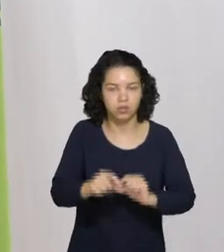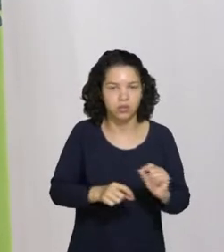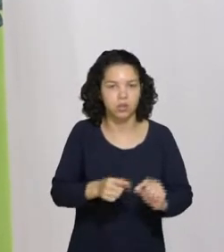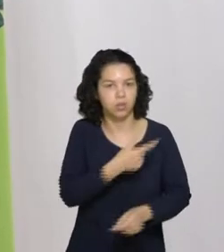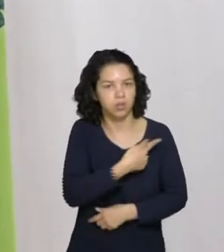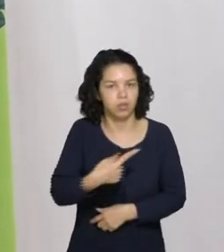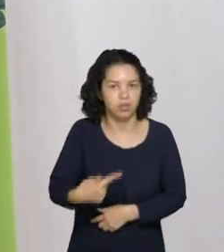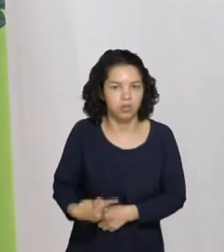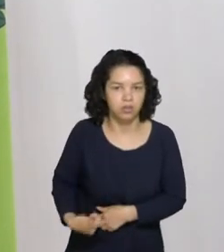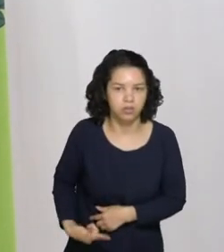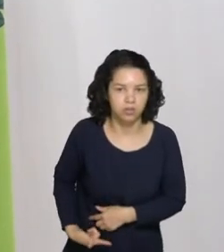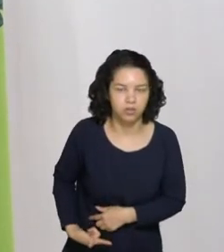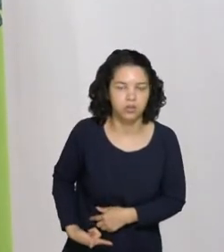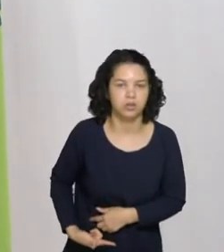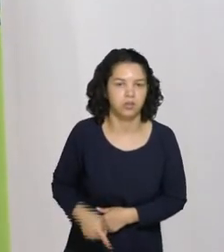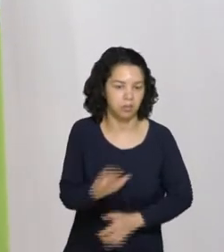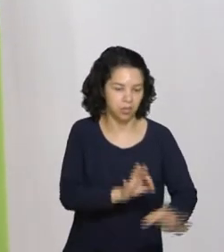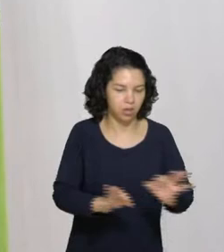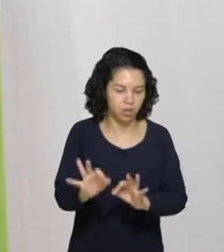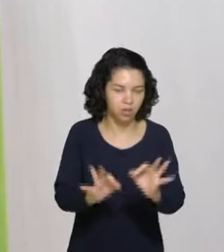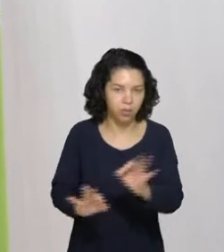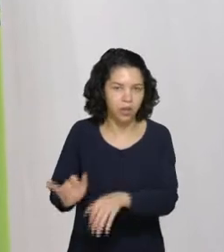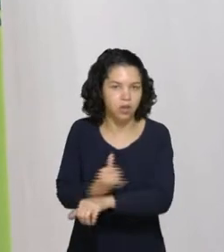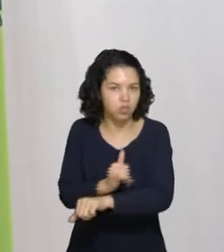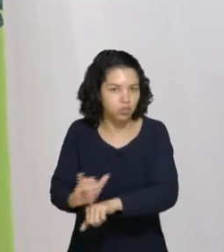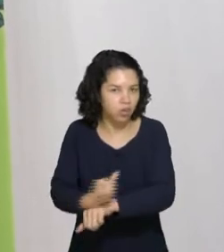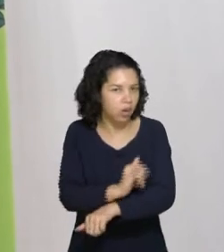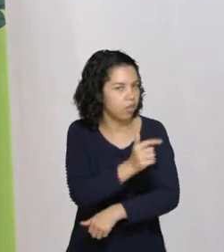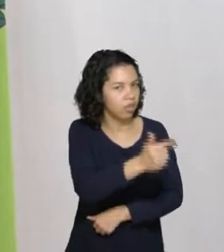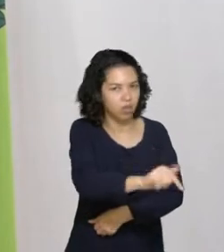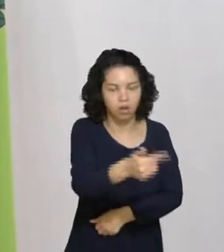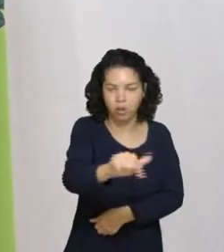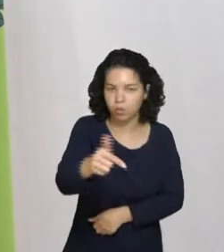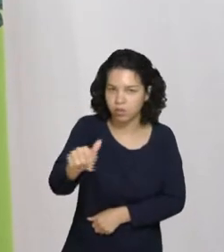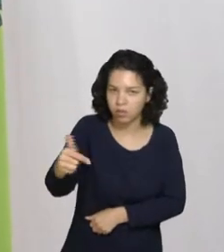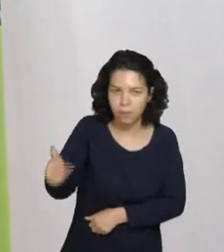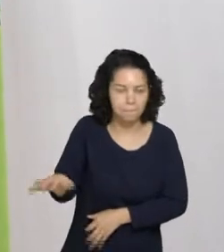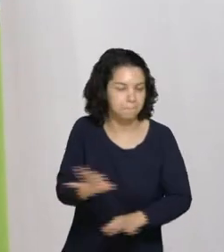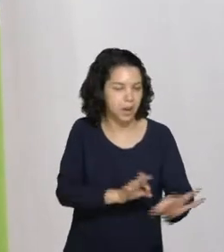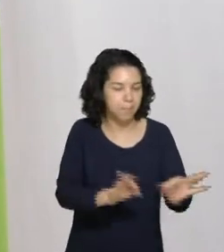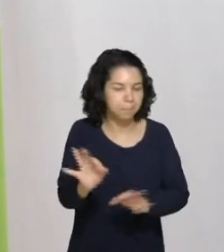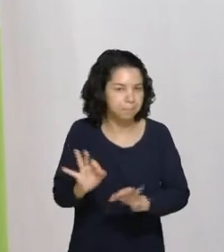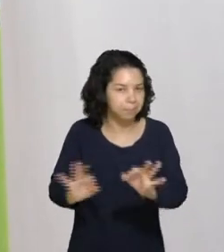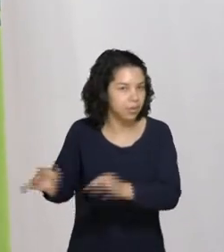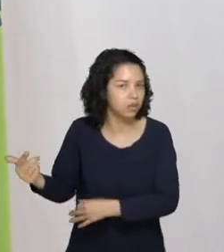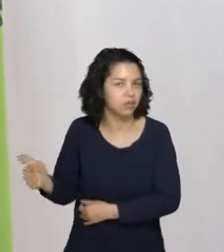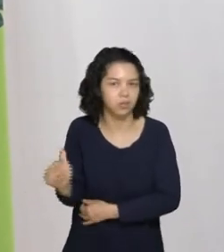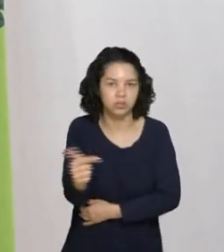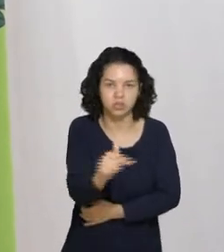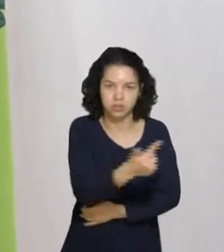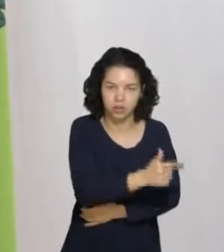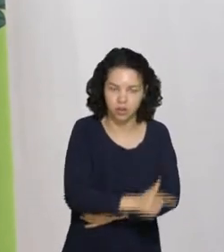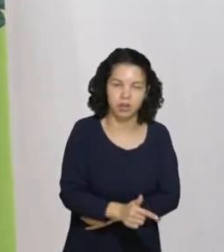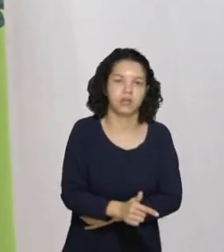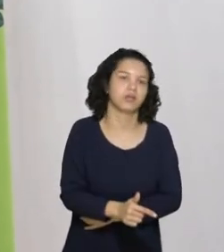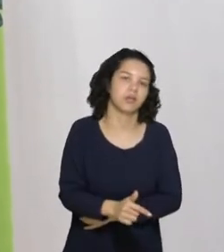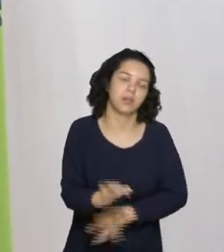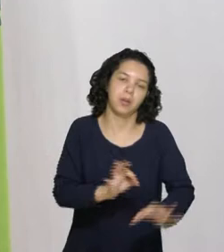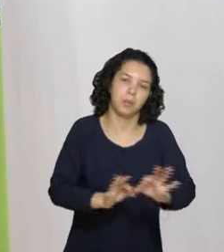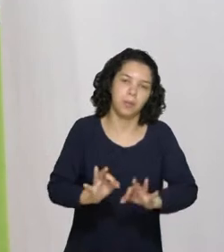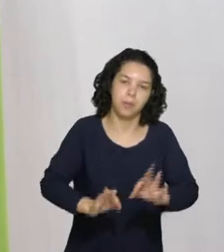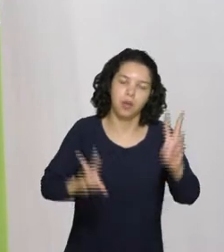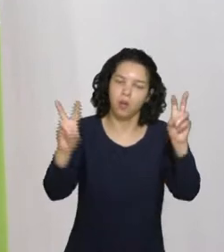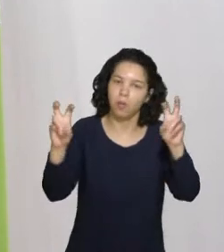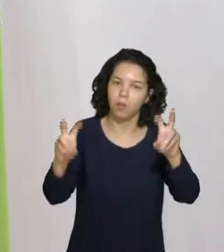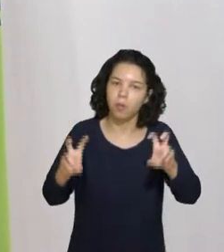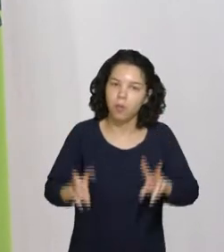governo não tem planejamento estratégico, não se prepara para fazer as suas pautas. E, mais uma vez,